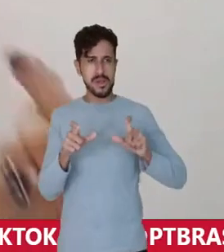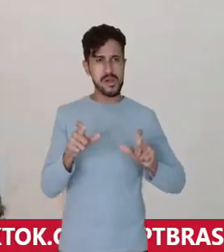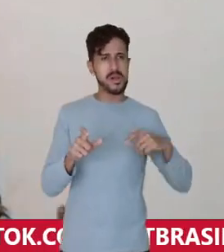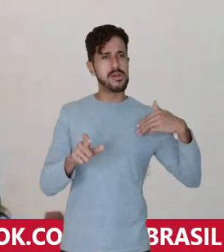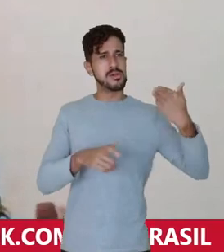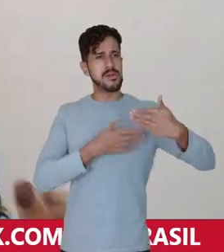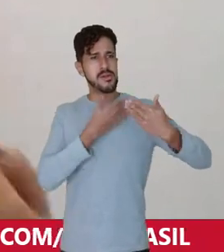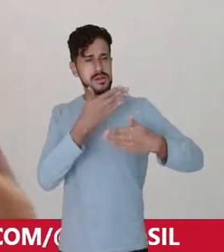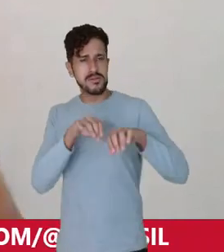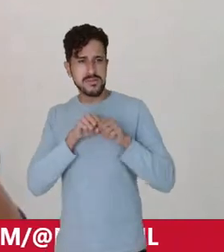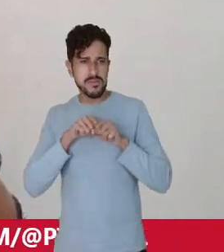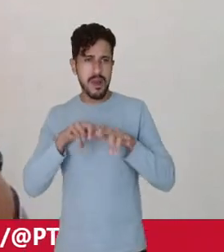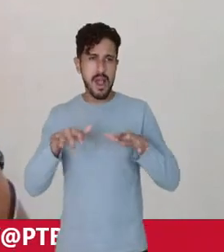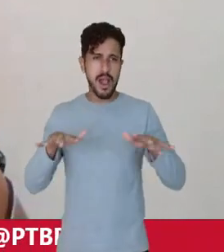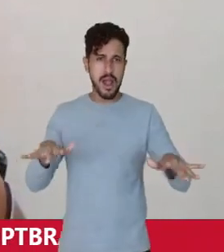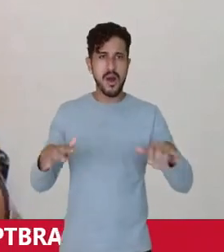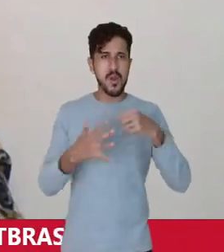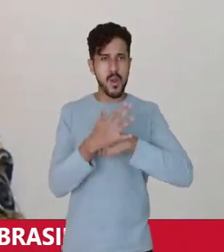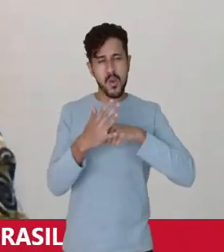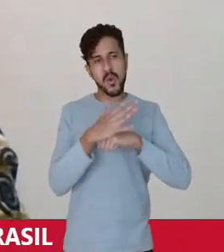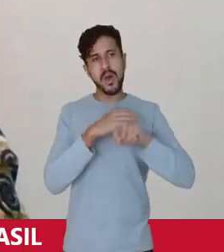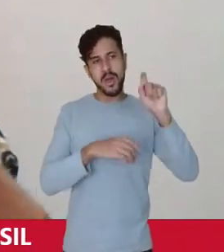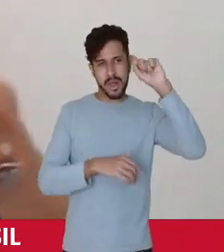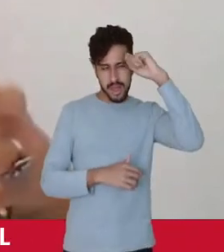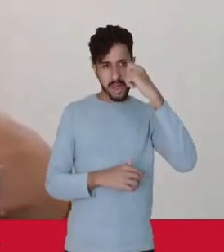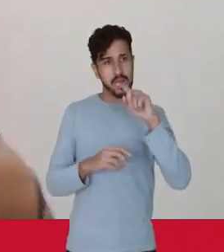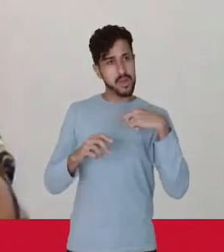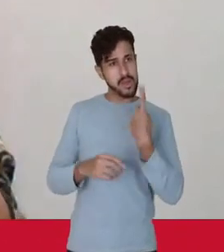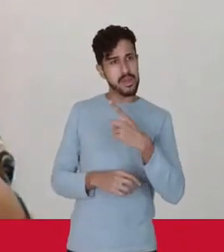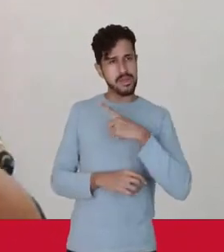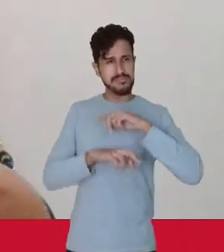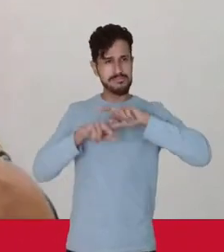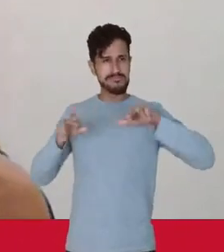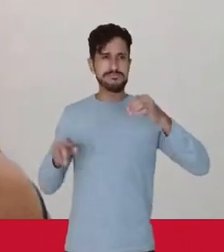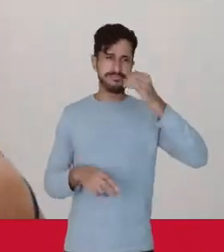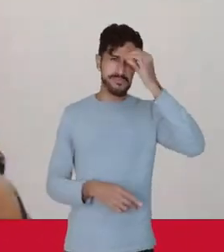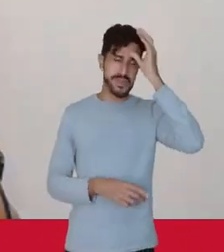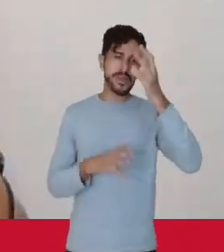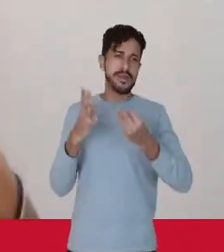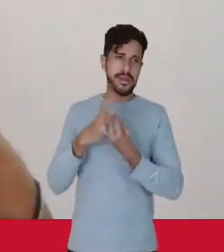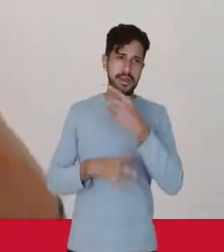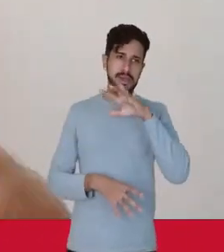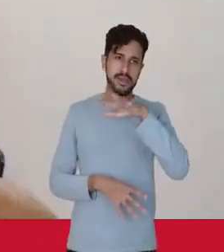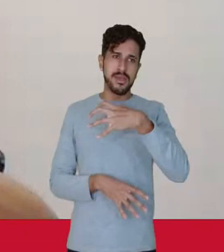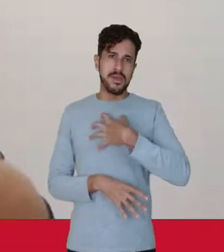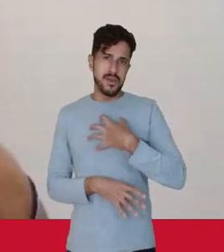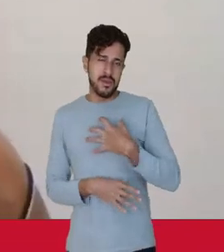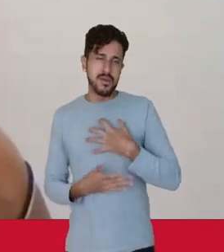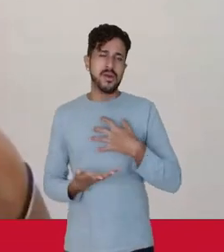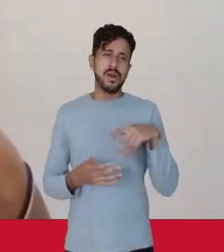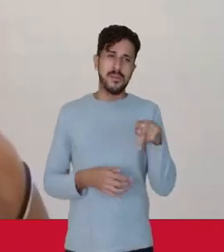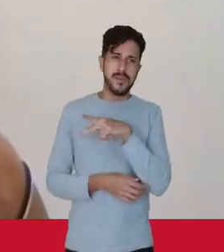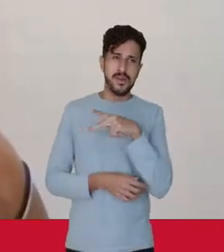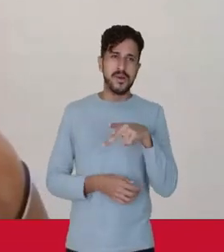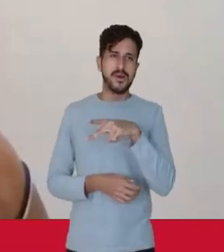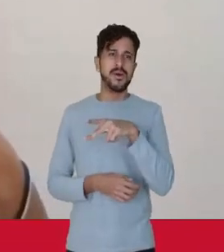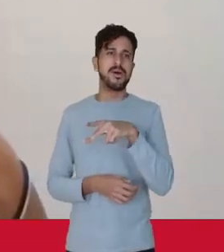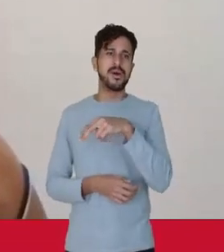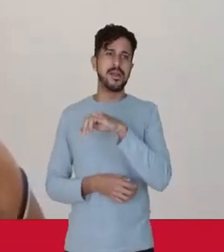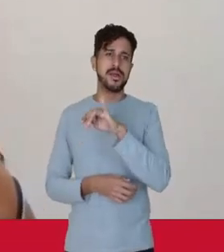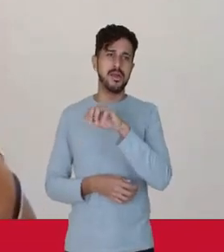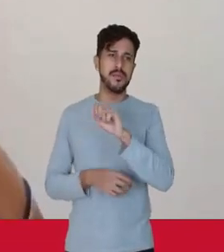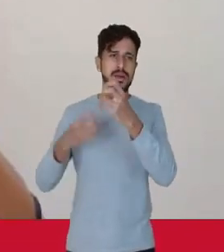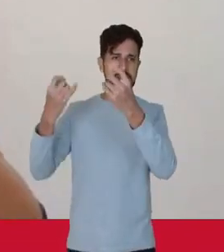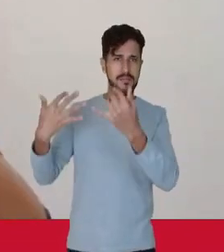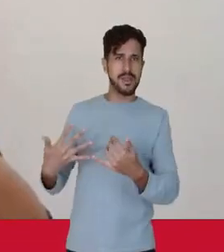vão se desdobrar no movimento negro, e a gente tem esses saberes constituídos dessa forma, né, que a professora Nilma também fala tão